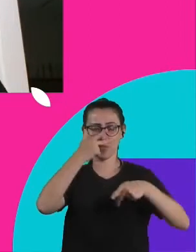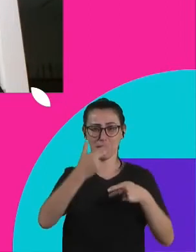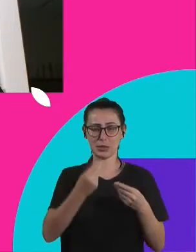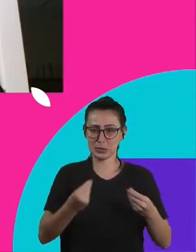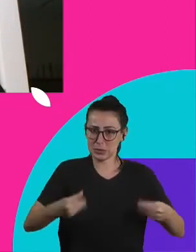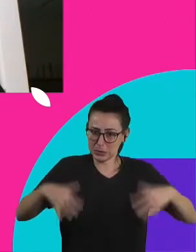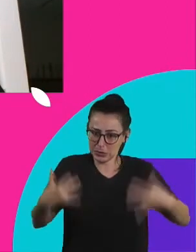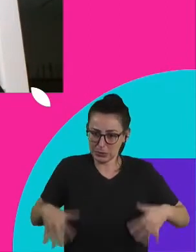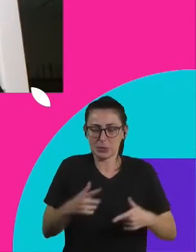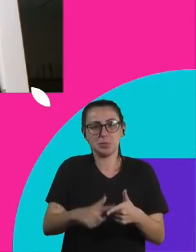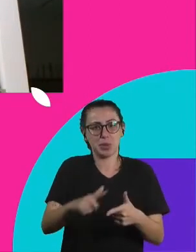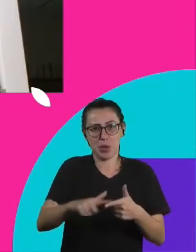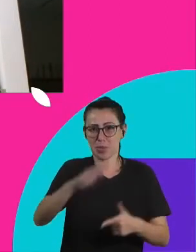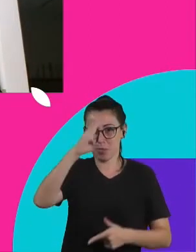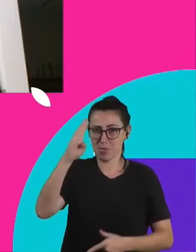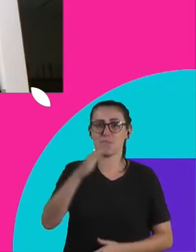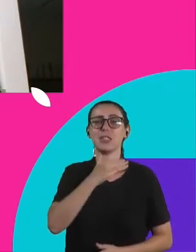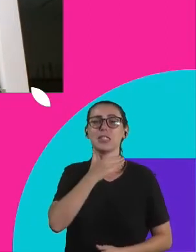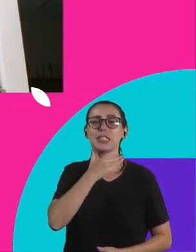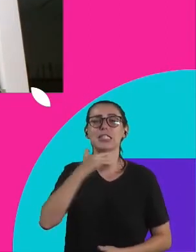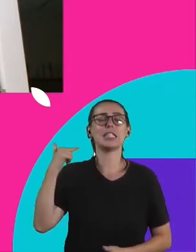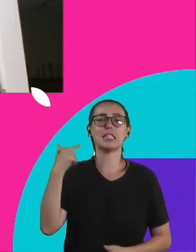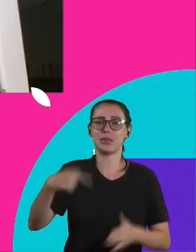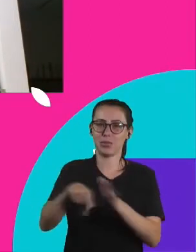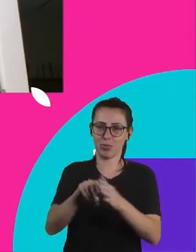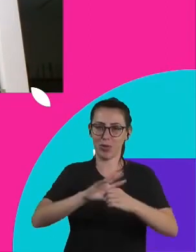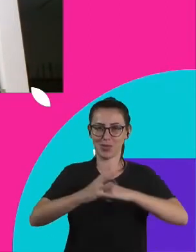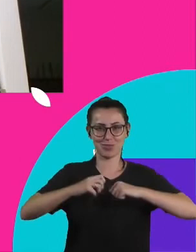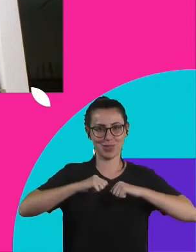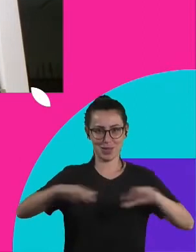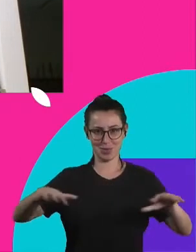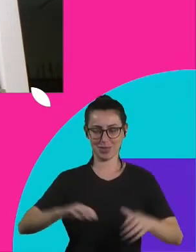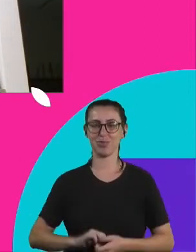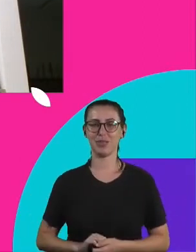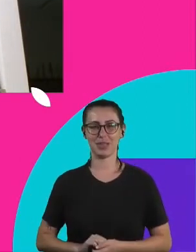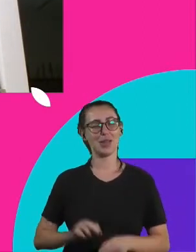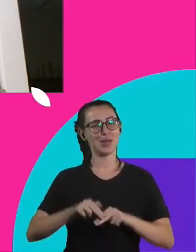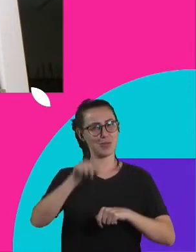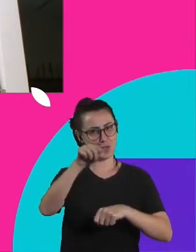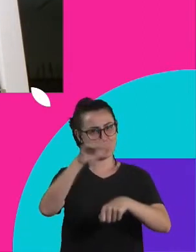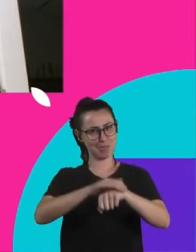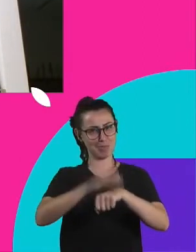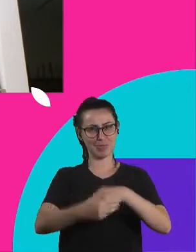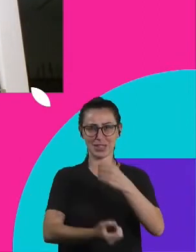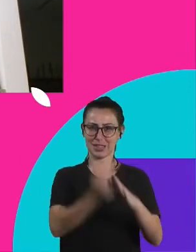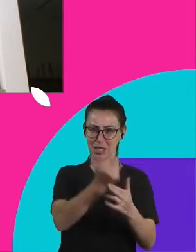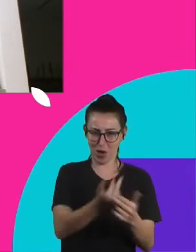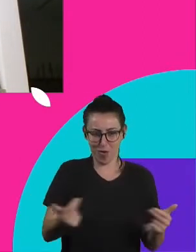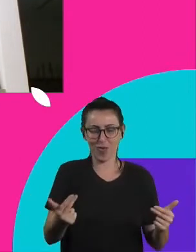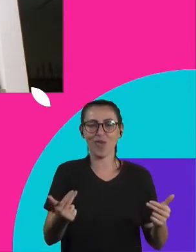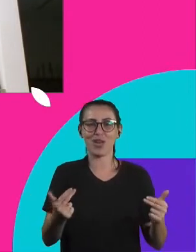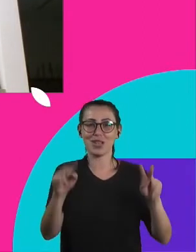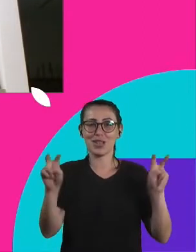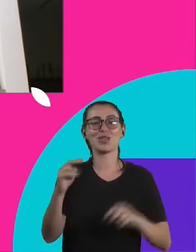na pandemia. E essa iniciativa que você criou foi aí idealizador, né, e precursor